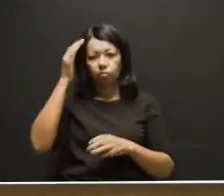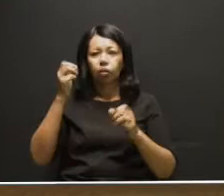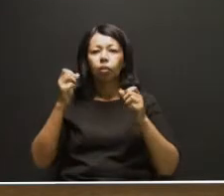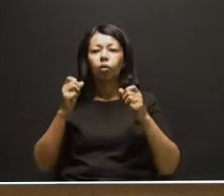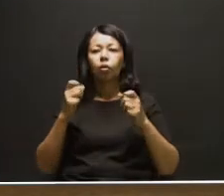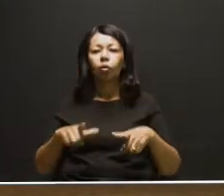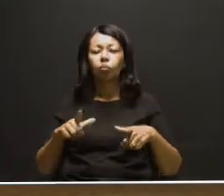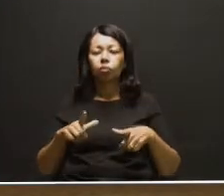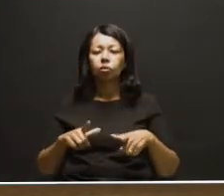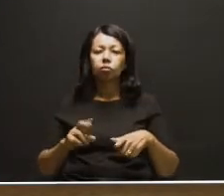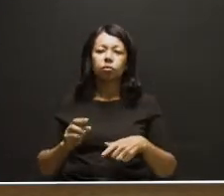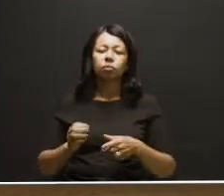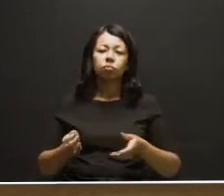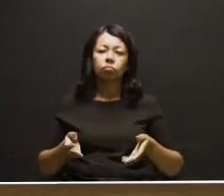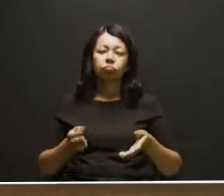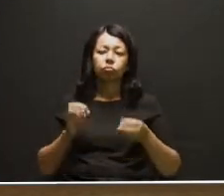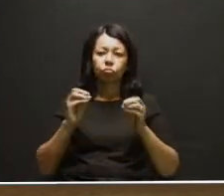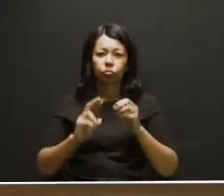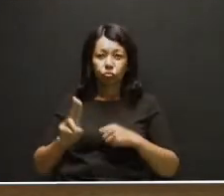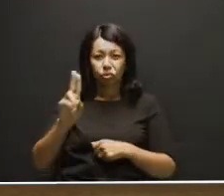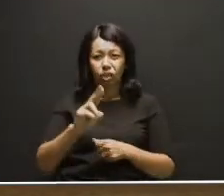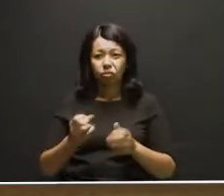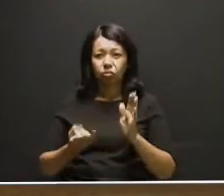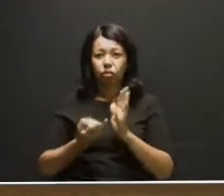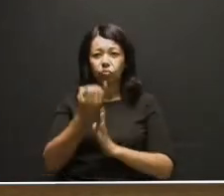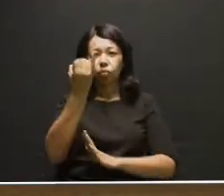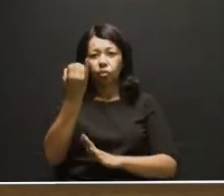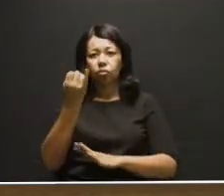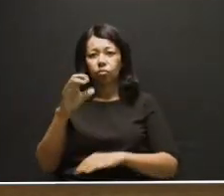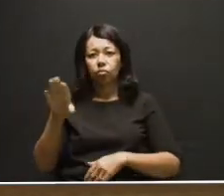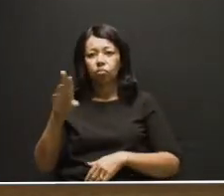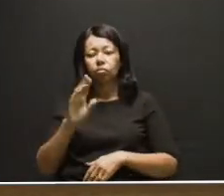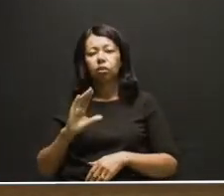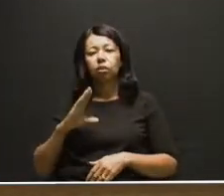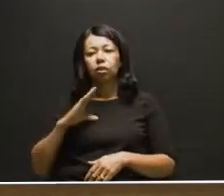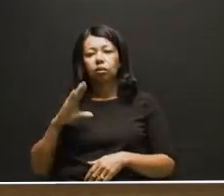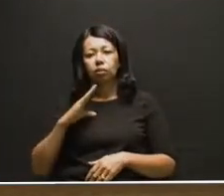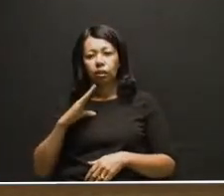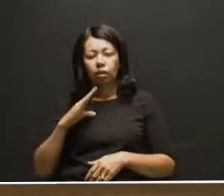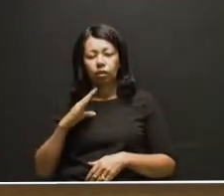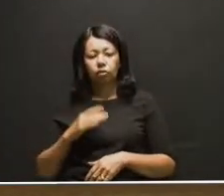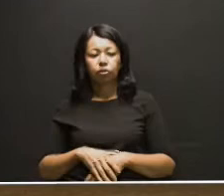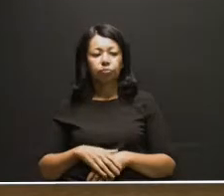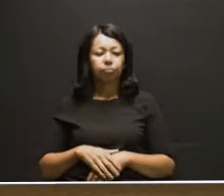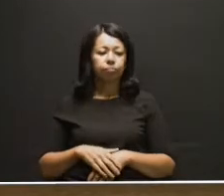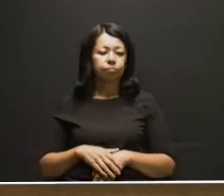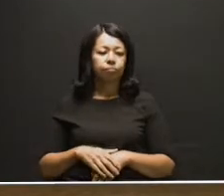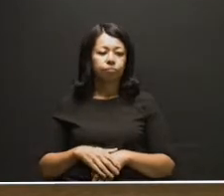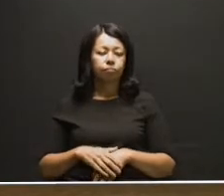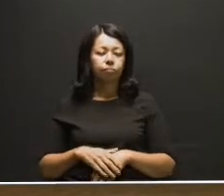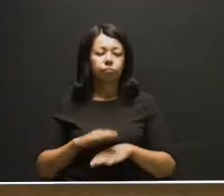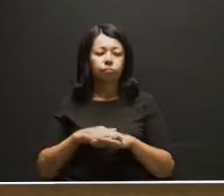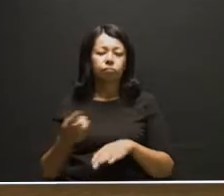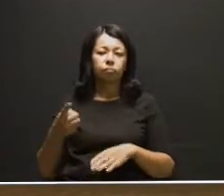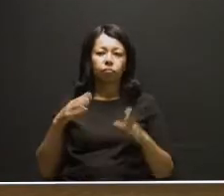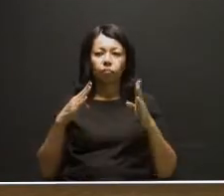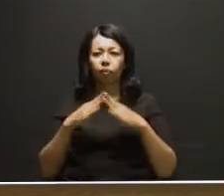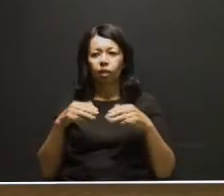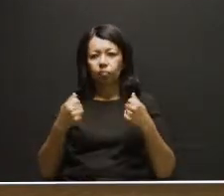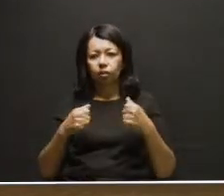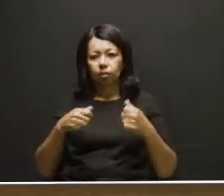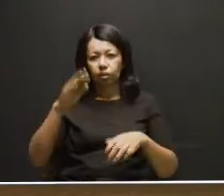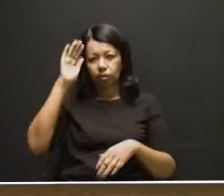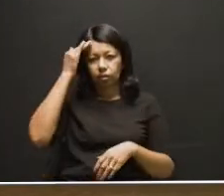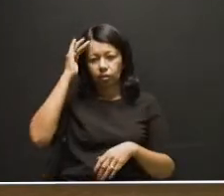investidos todos os impostos que são pagos naquela cidade mais do que nunca porque essa casa tem que entender